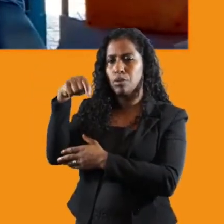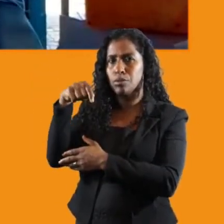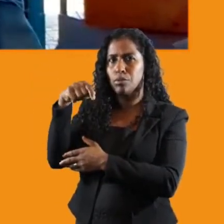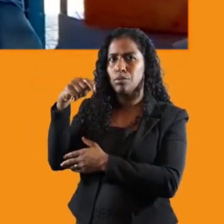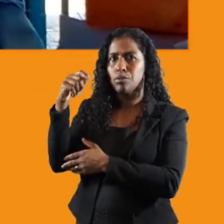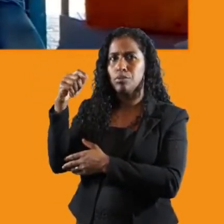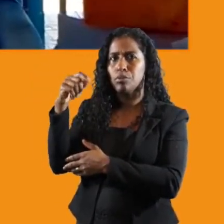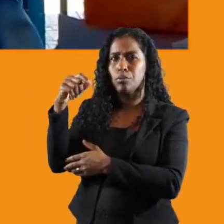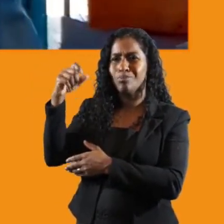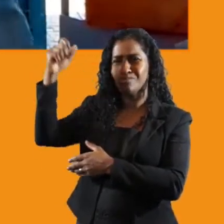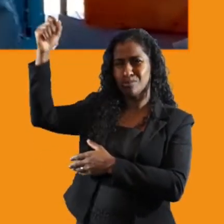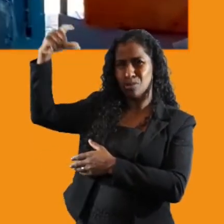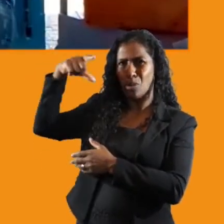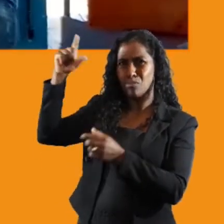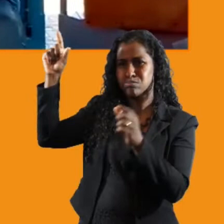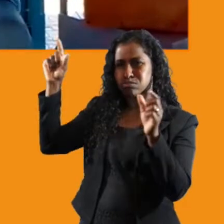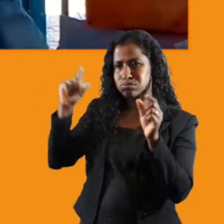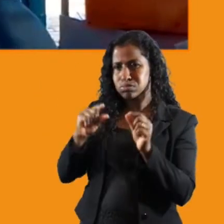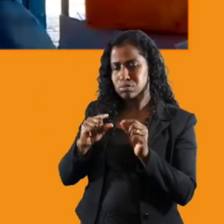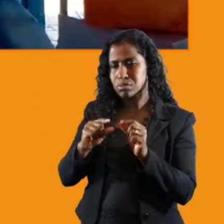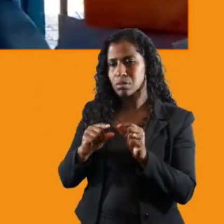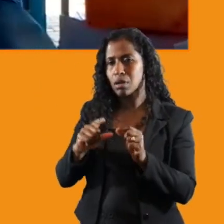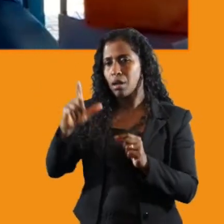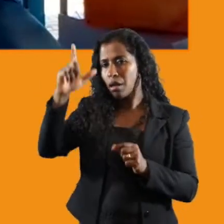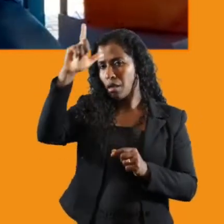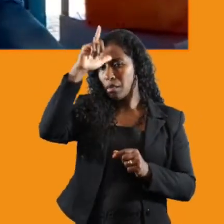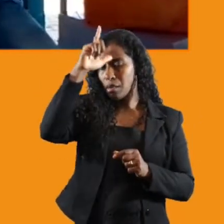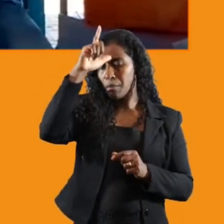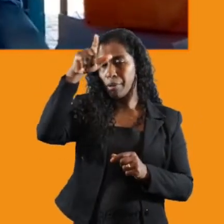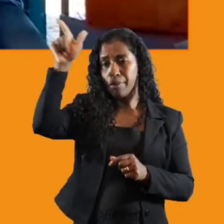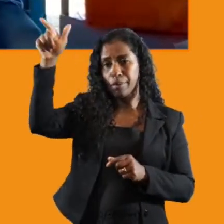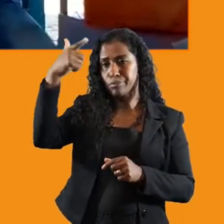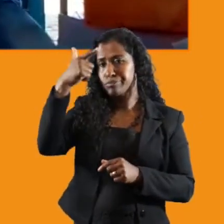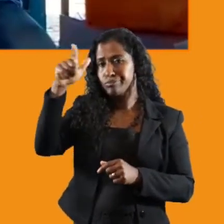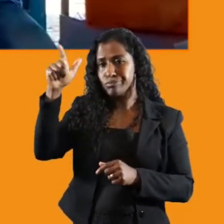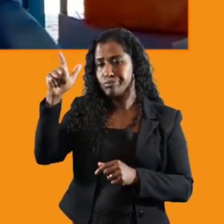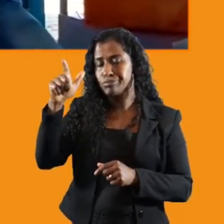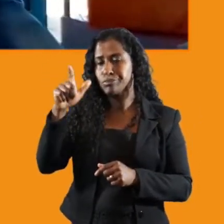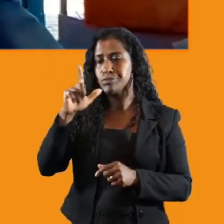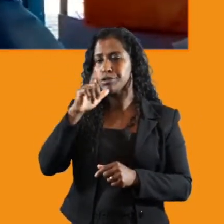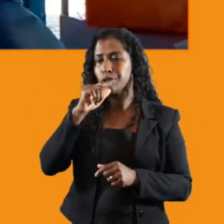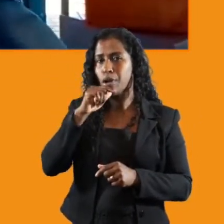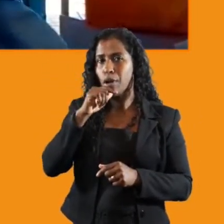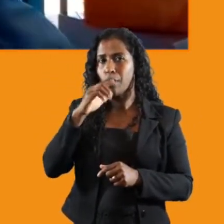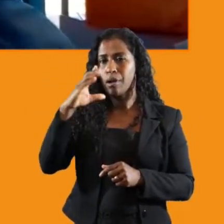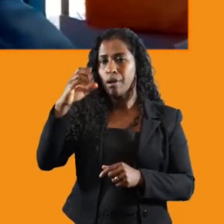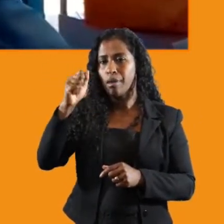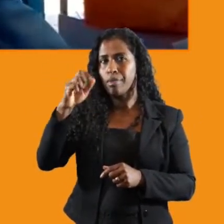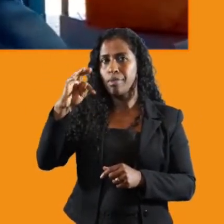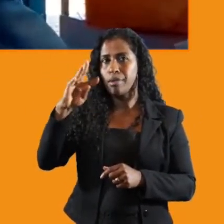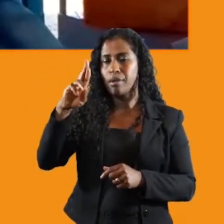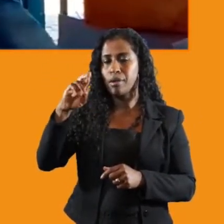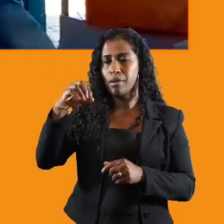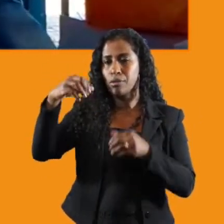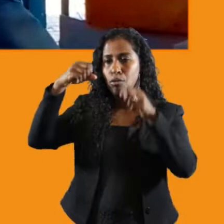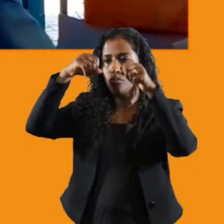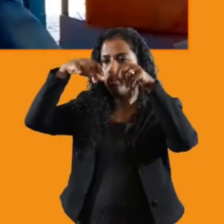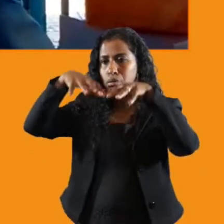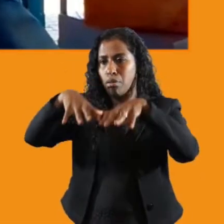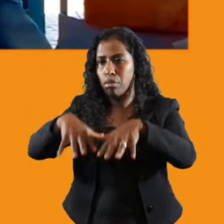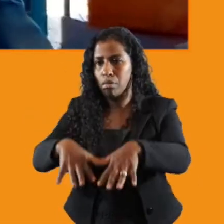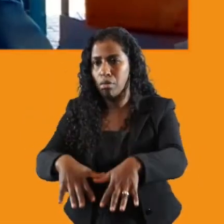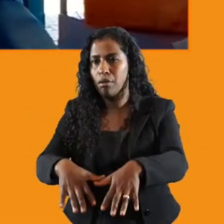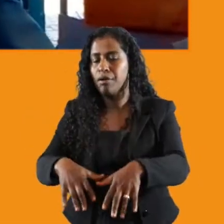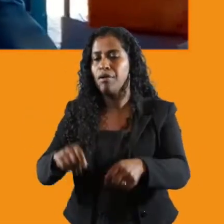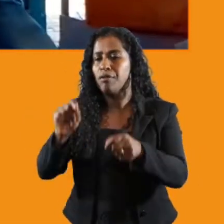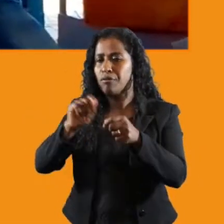né? E a Alemanha, como não tem cataratas, né? Como não tem cataratas do Iguaçu para transformar e fazer aquele país funcionar com energia,